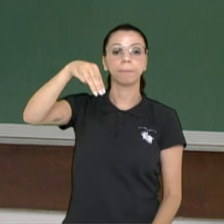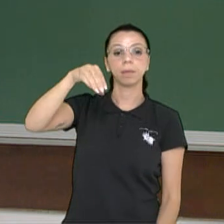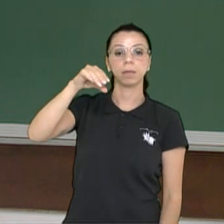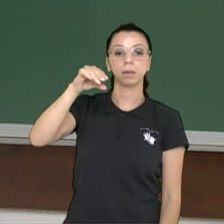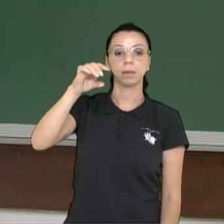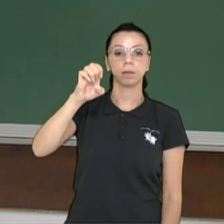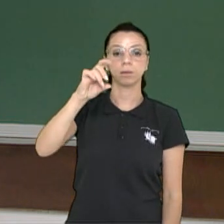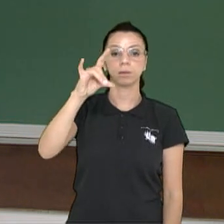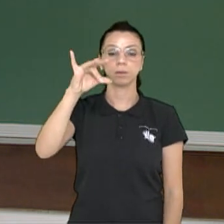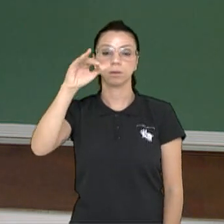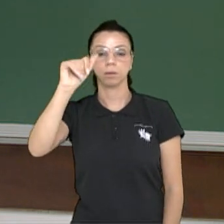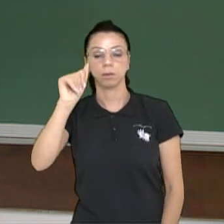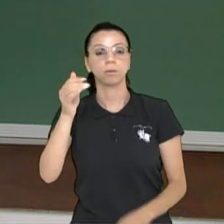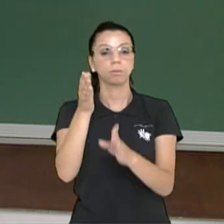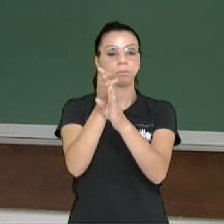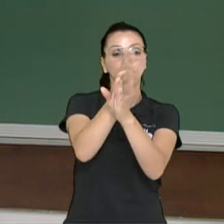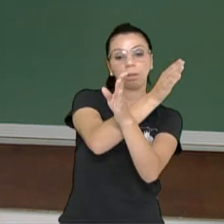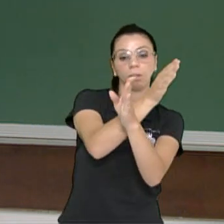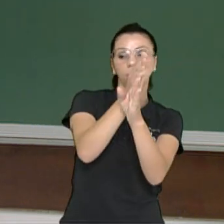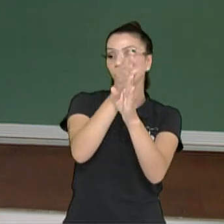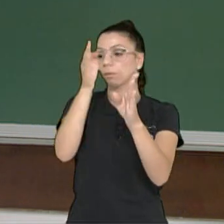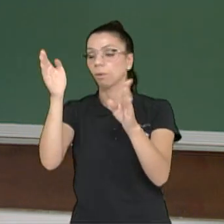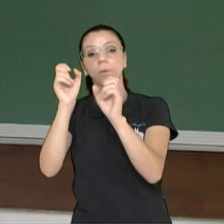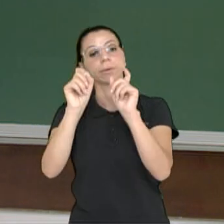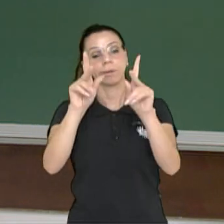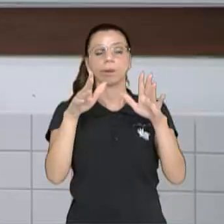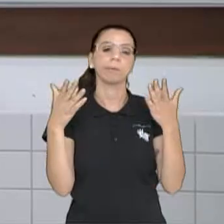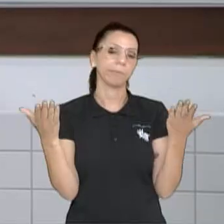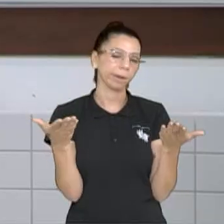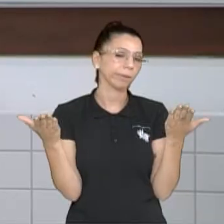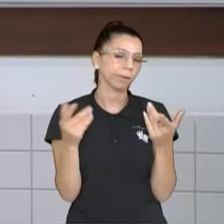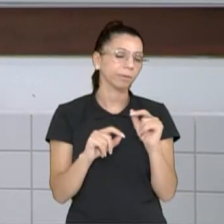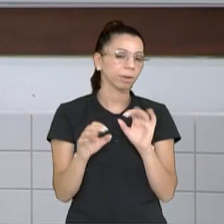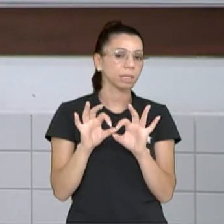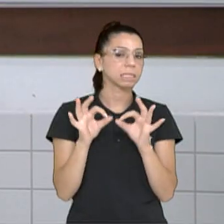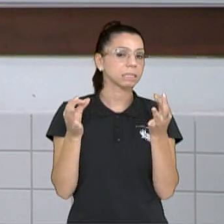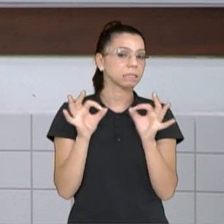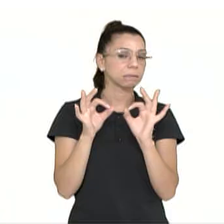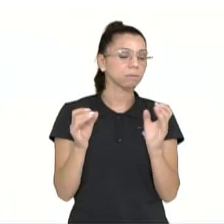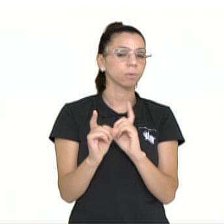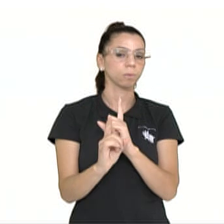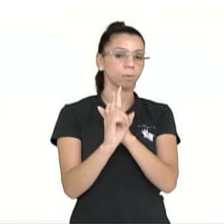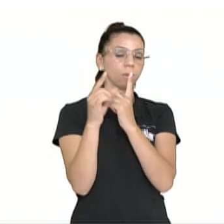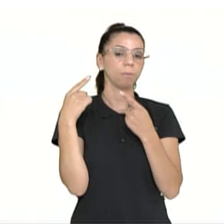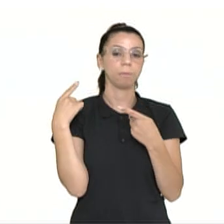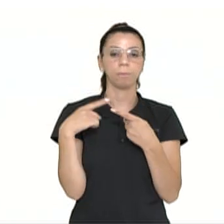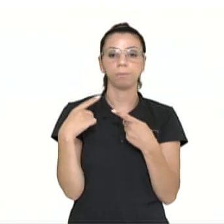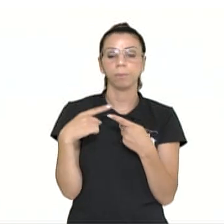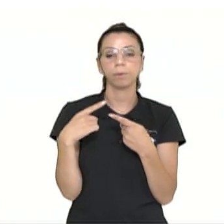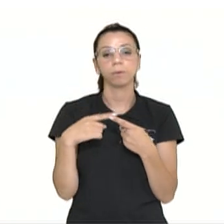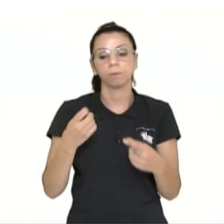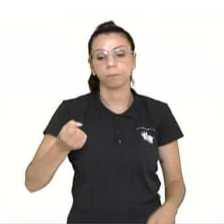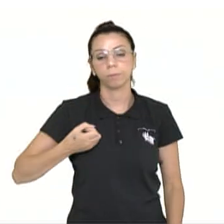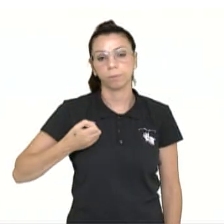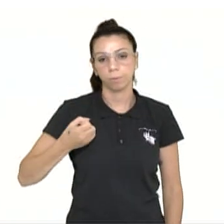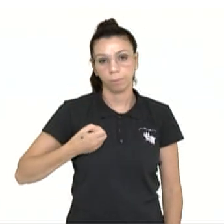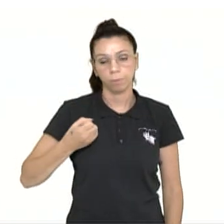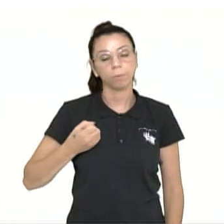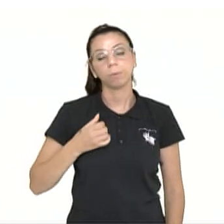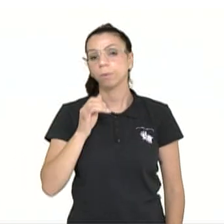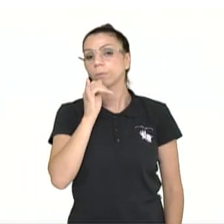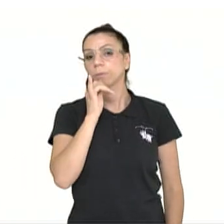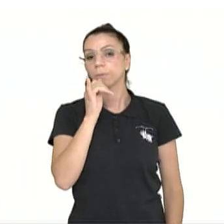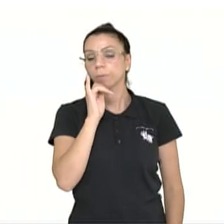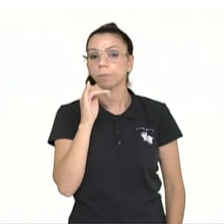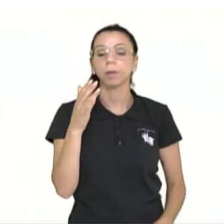gosta do crescente, vai, do decrescente, ok também. E fica bem simples de determinar quando o número de elementos